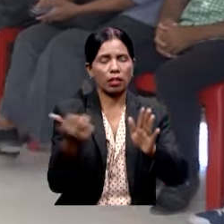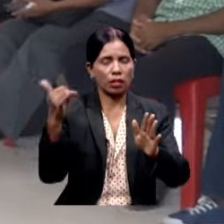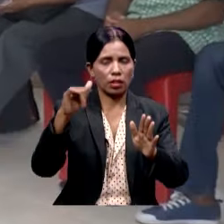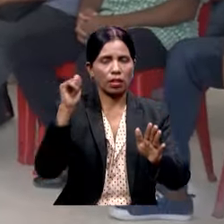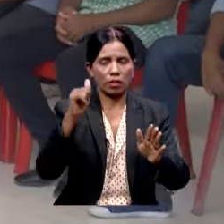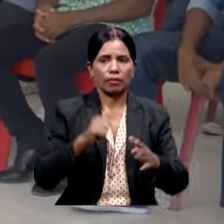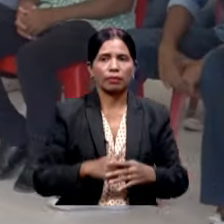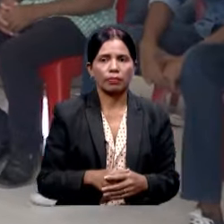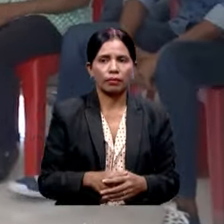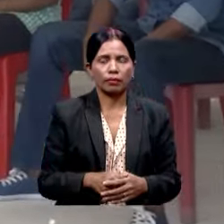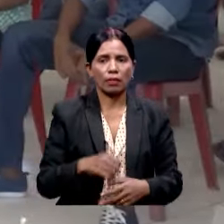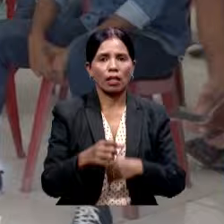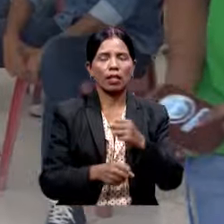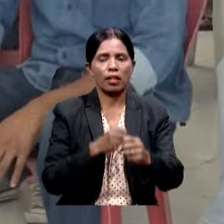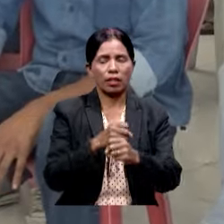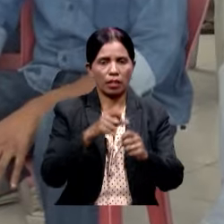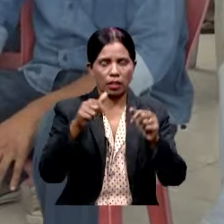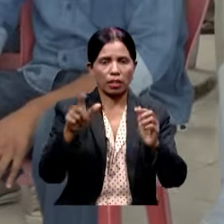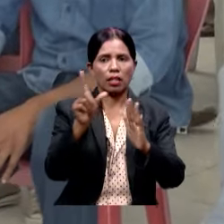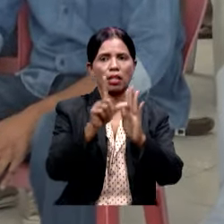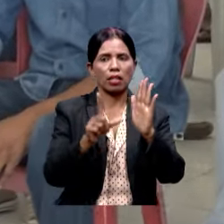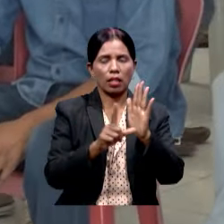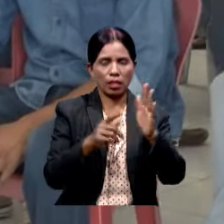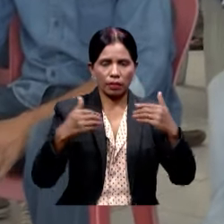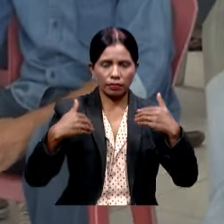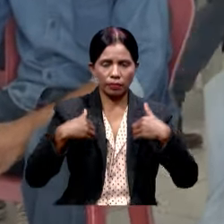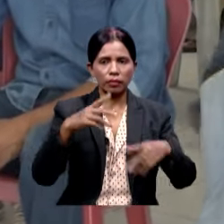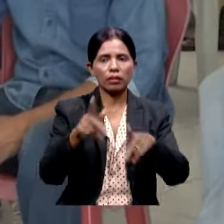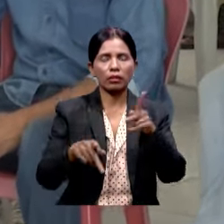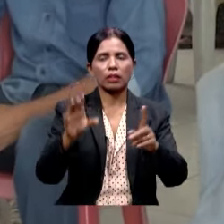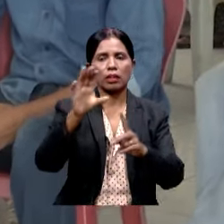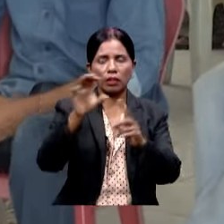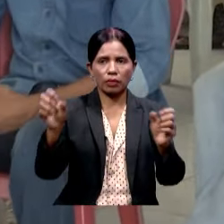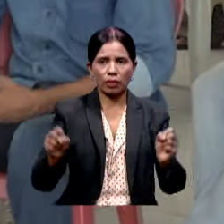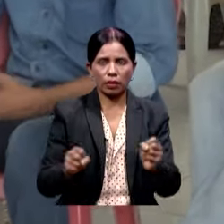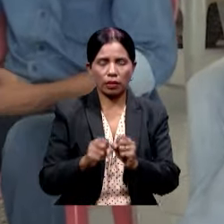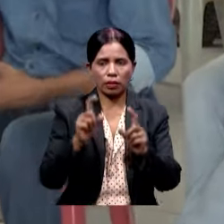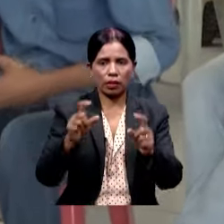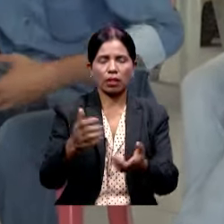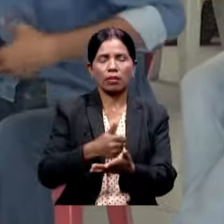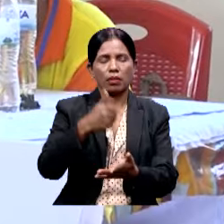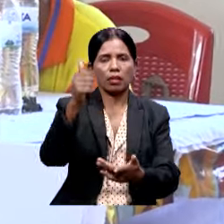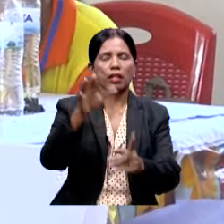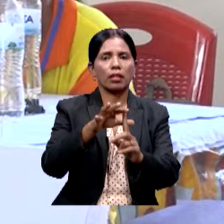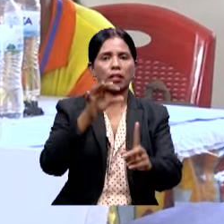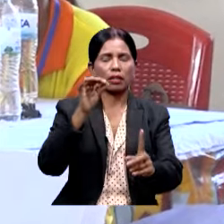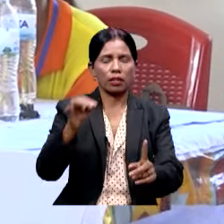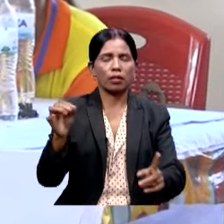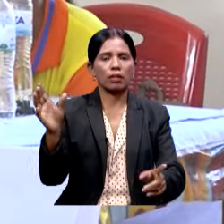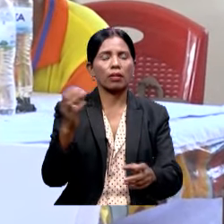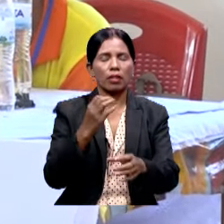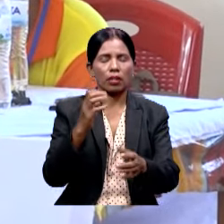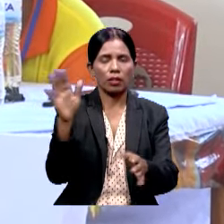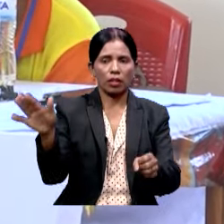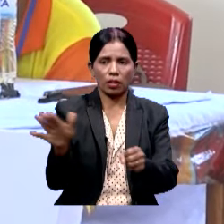candidatura. Ia tinang idane, tuir lei nebe iha, candidato sef suku tem que manang elisão ho maioria absoluta, ho